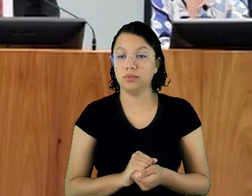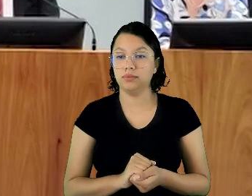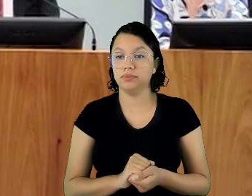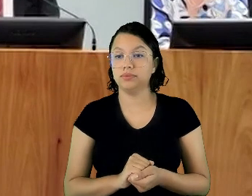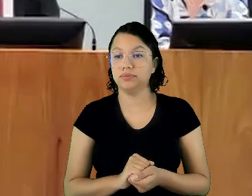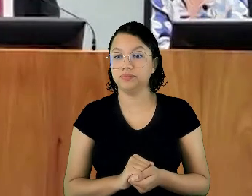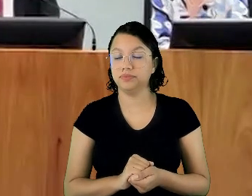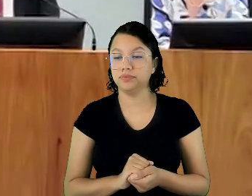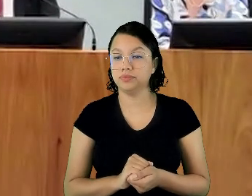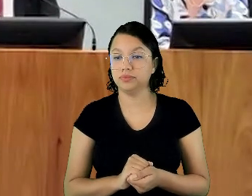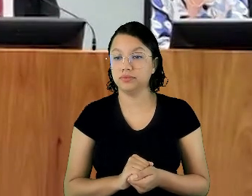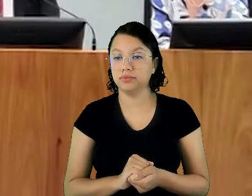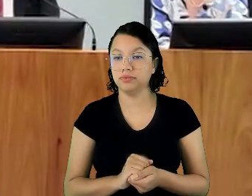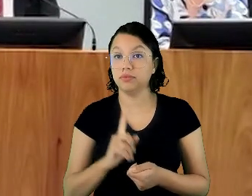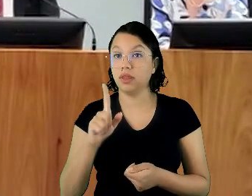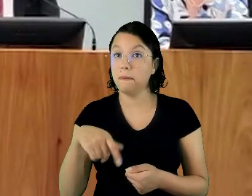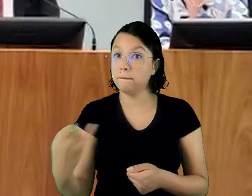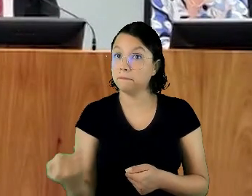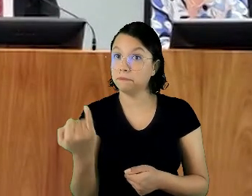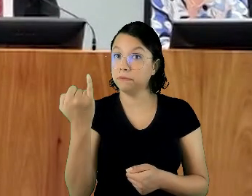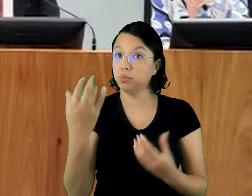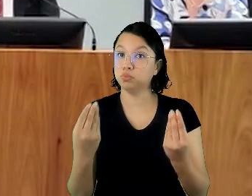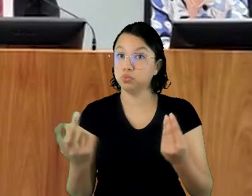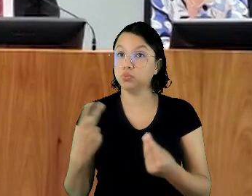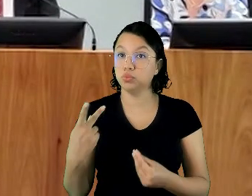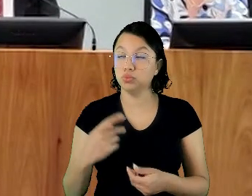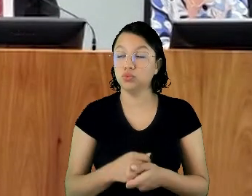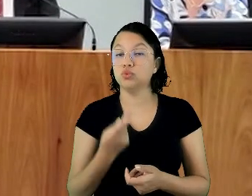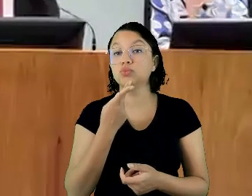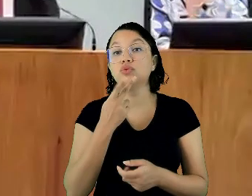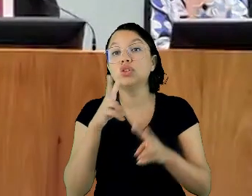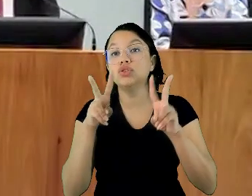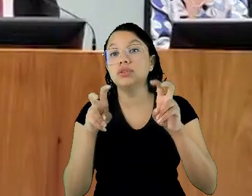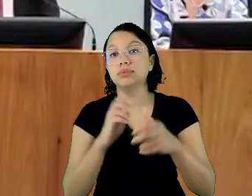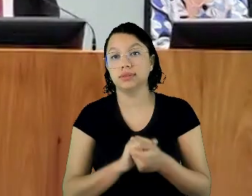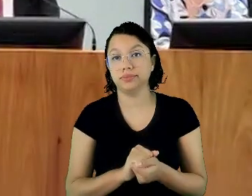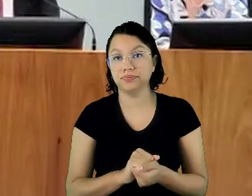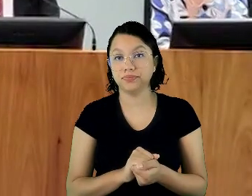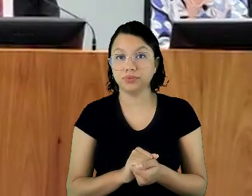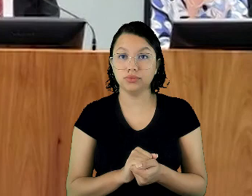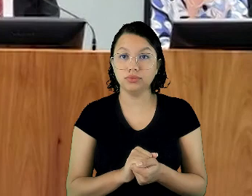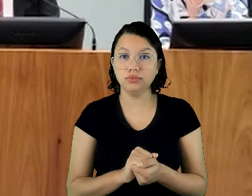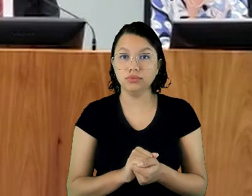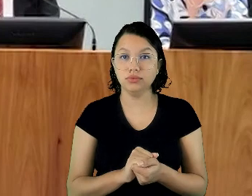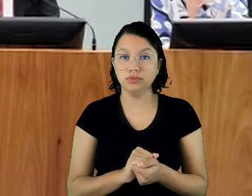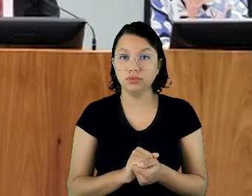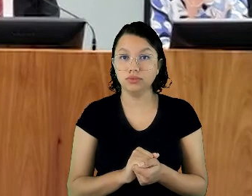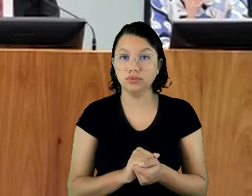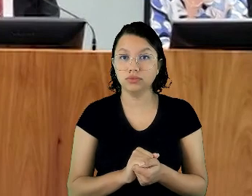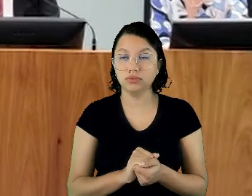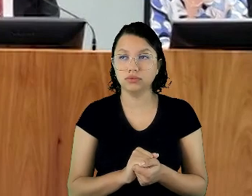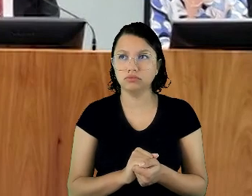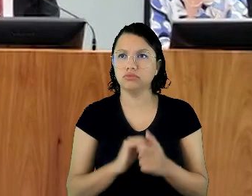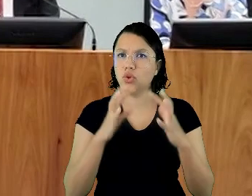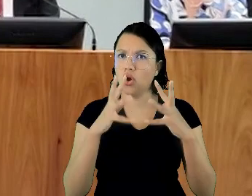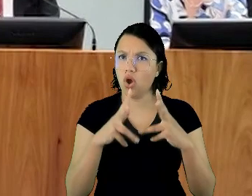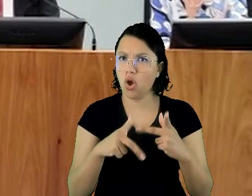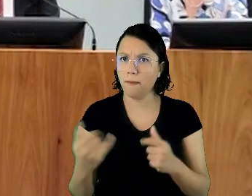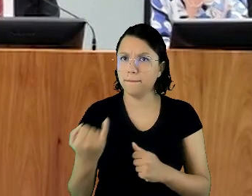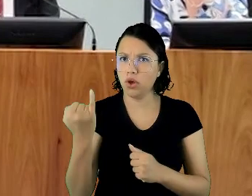de real importância para nós, para tratar de temas de absoluta importância para o nosso